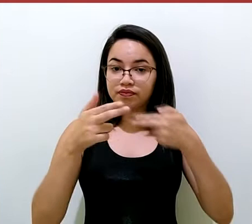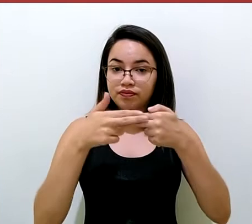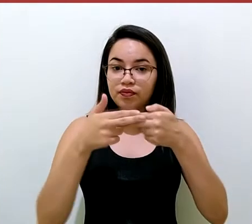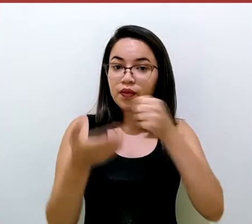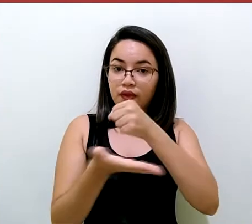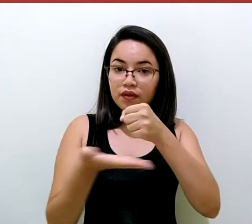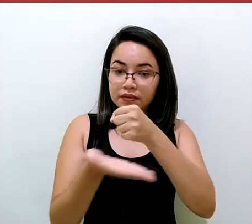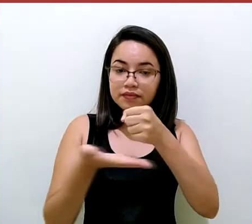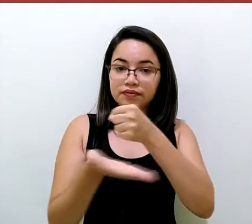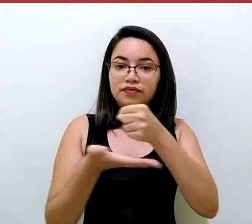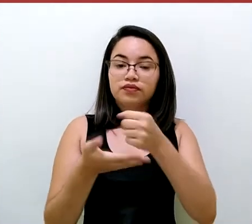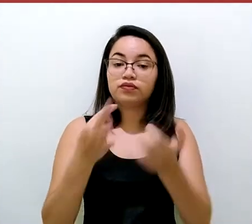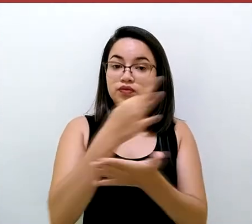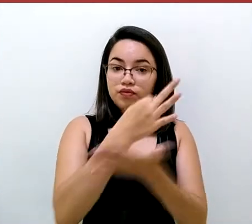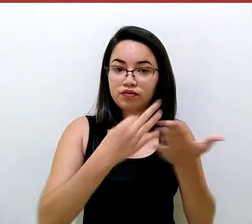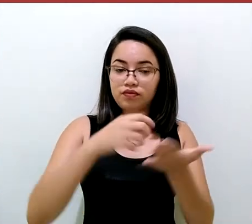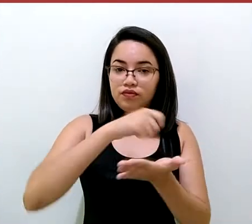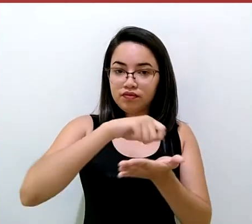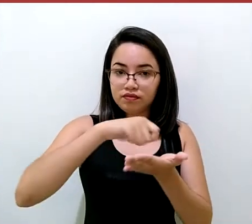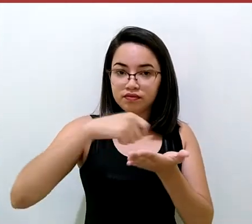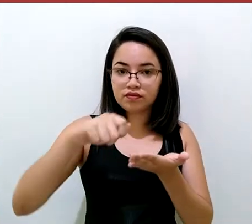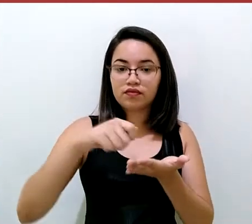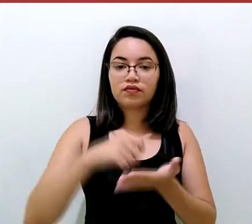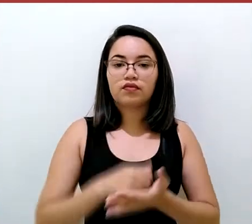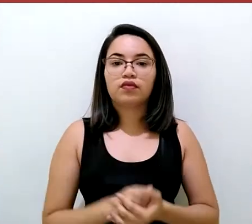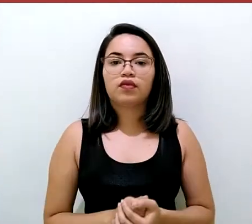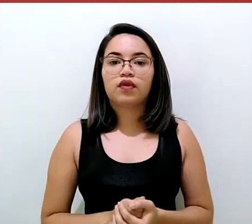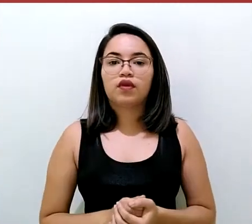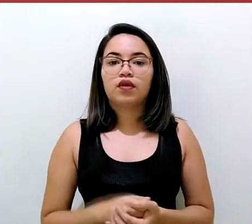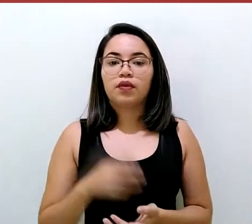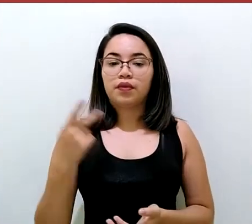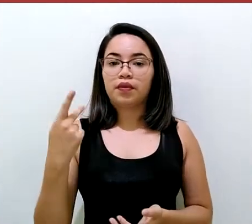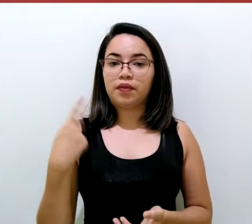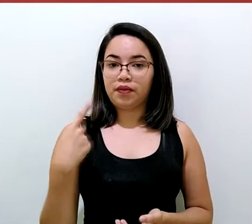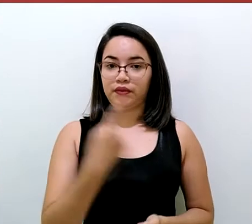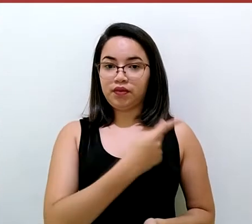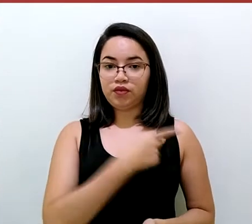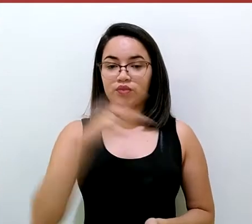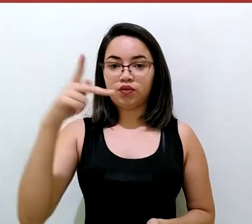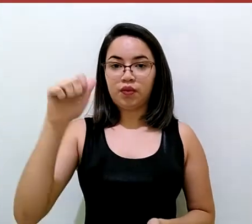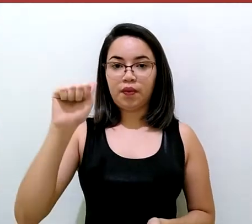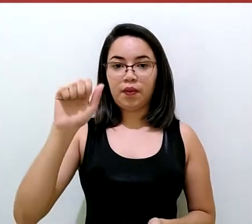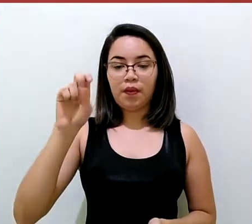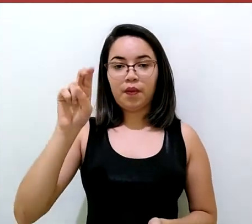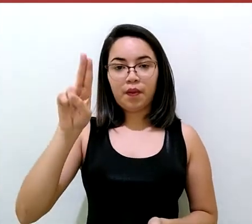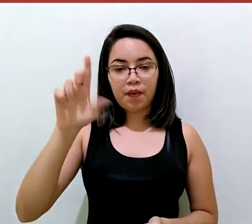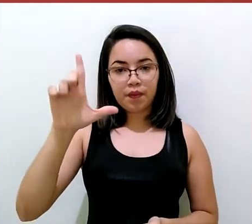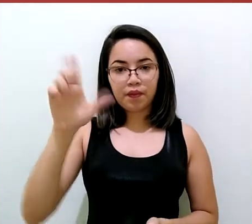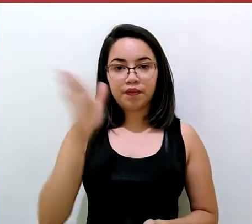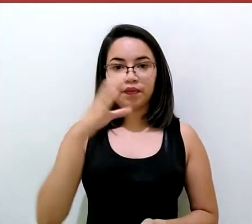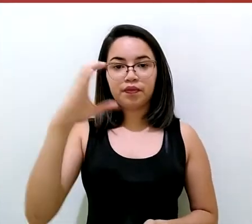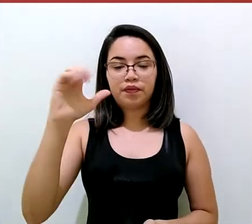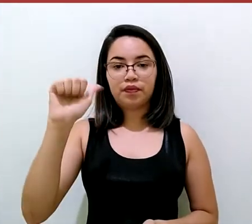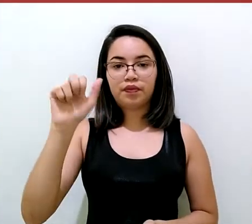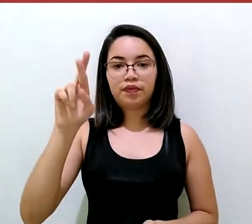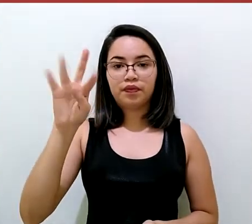como base um texto escrito pelo pastor Paul Carter. Ele é